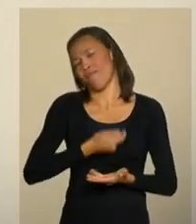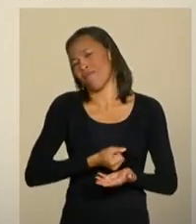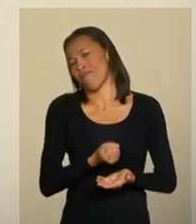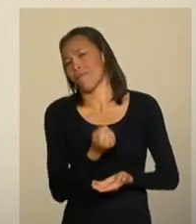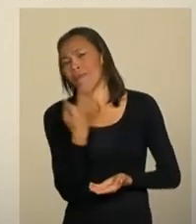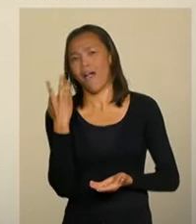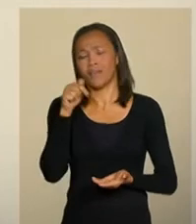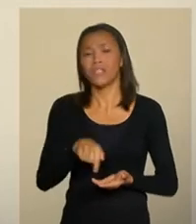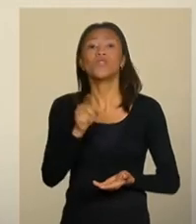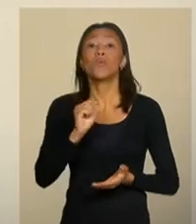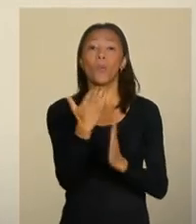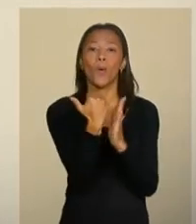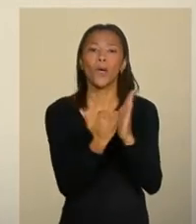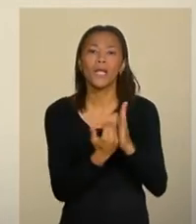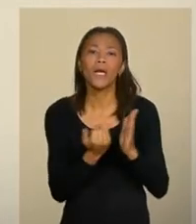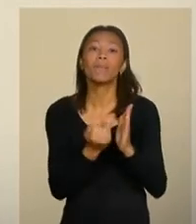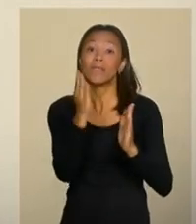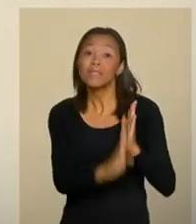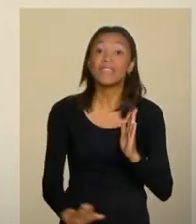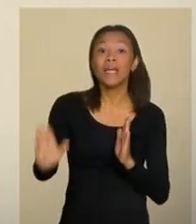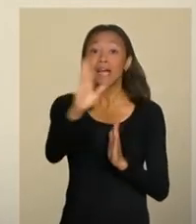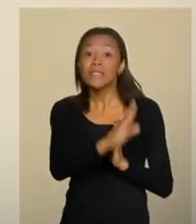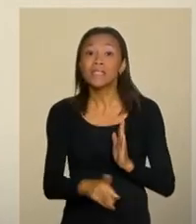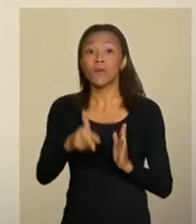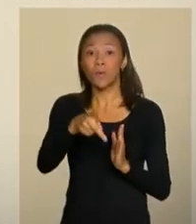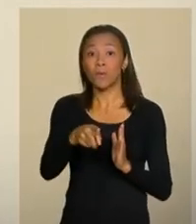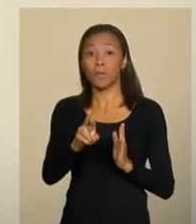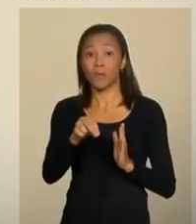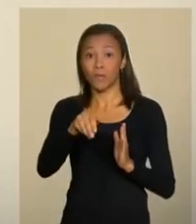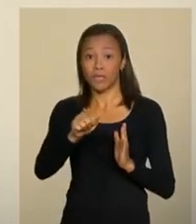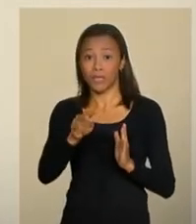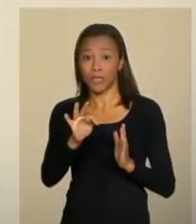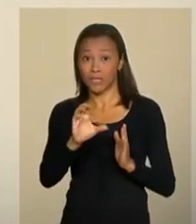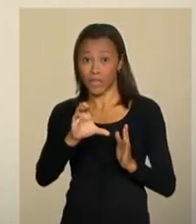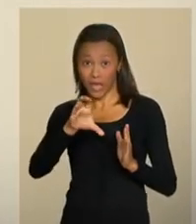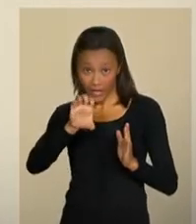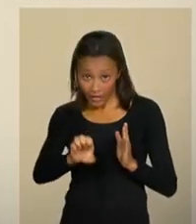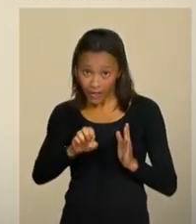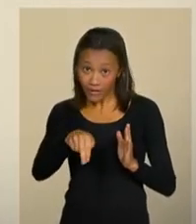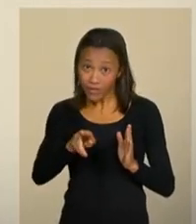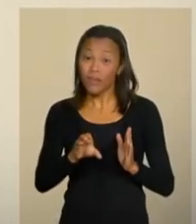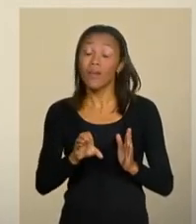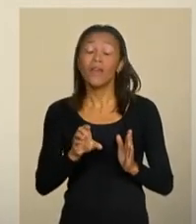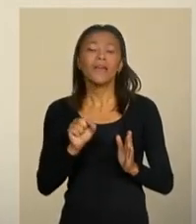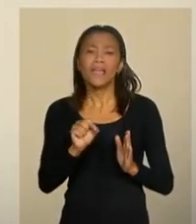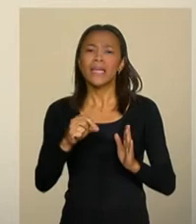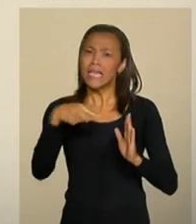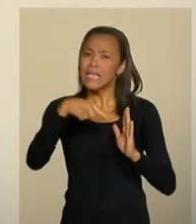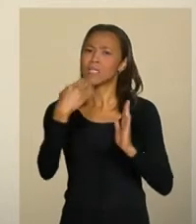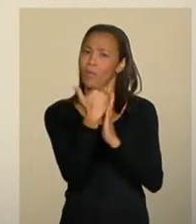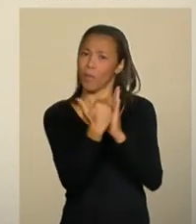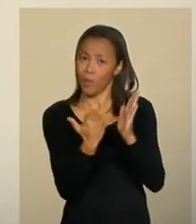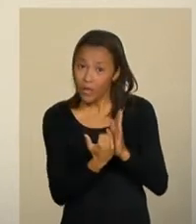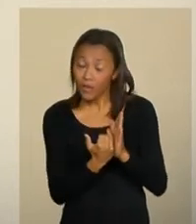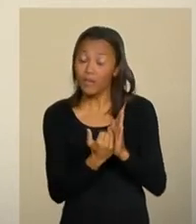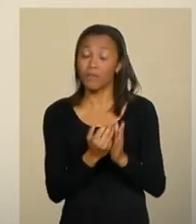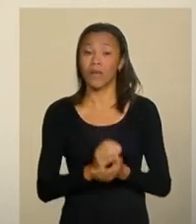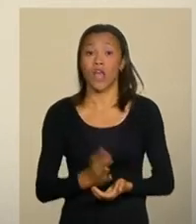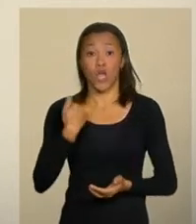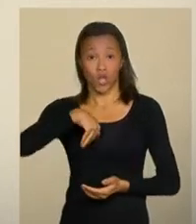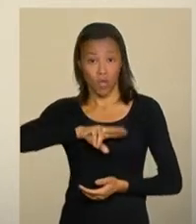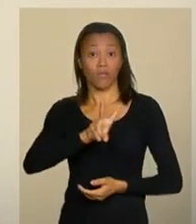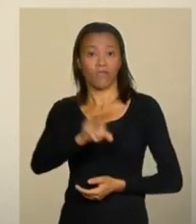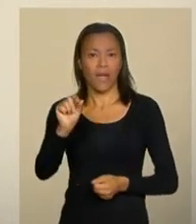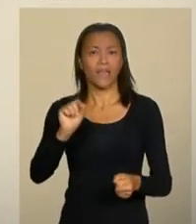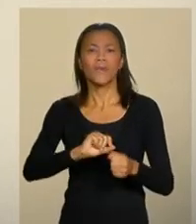vezes sobre o programa nacional de acesso ao ensino técnico e ao emprego o Pronatec com esse programa Luciano nós